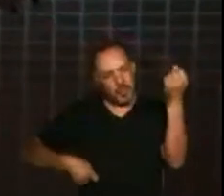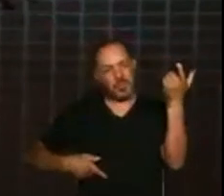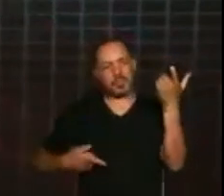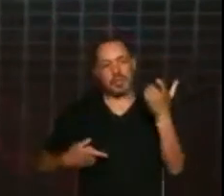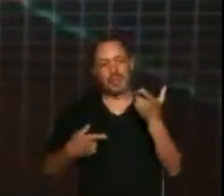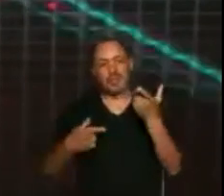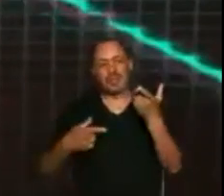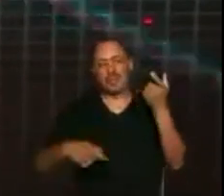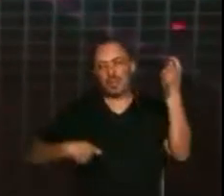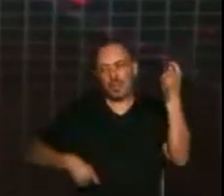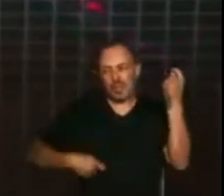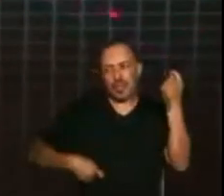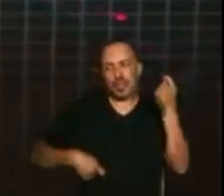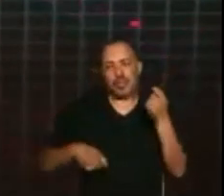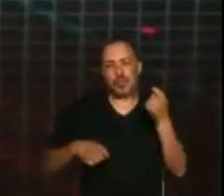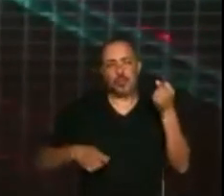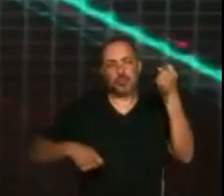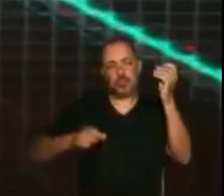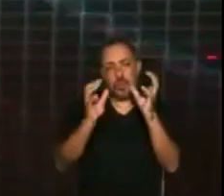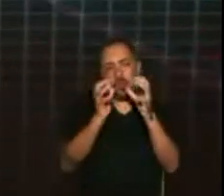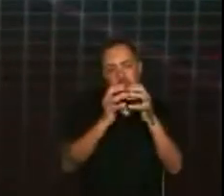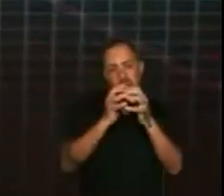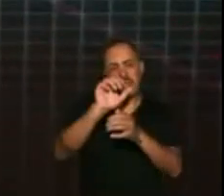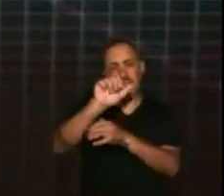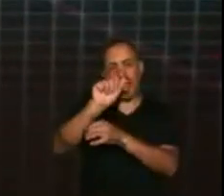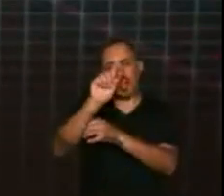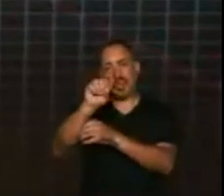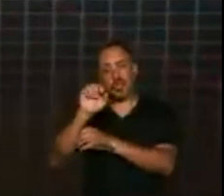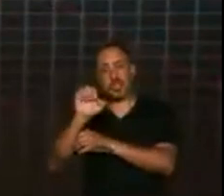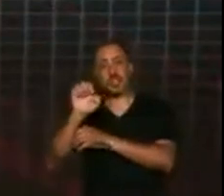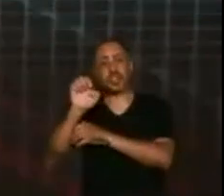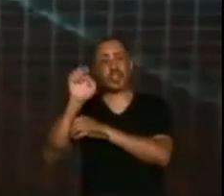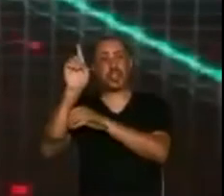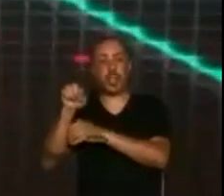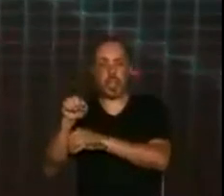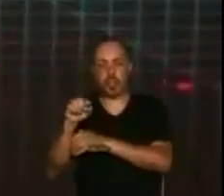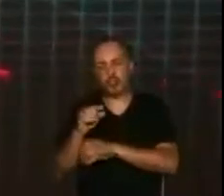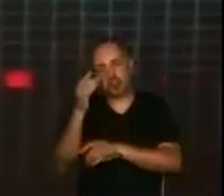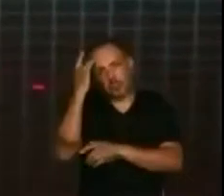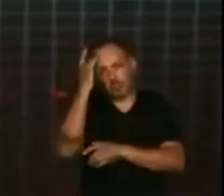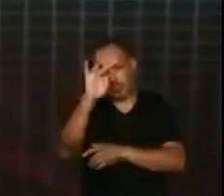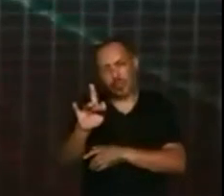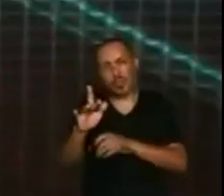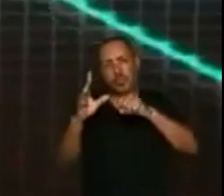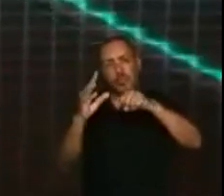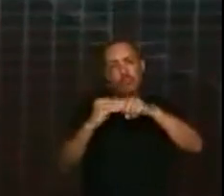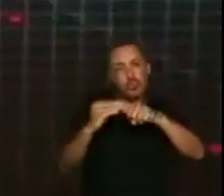Banda mesmo. Eu toquei guitarra numa banda de axé. Eu não sei qual o conhecimento musical de vocês, mas a guitarra é o